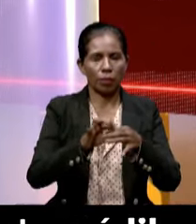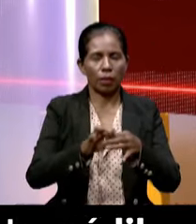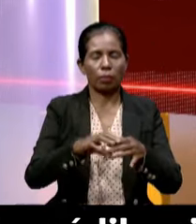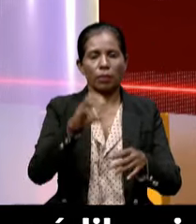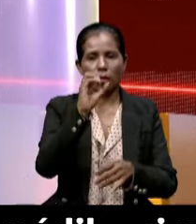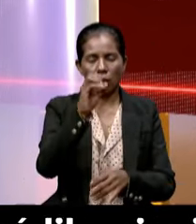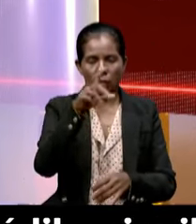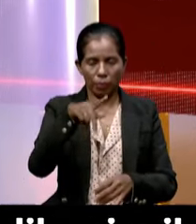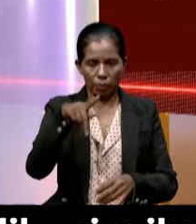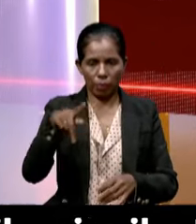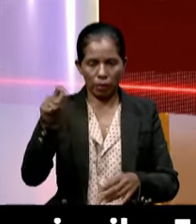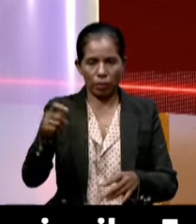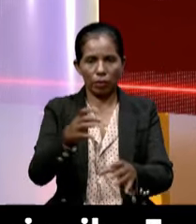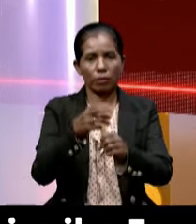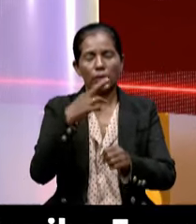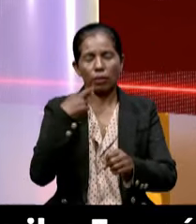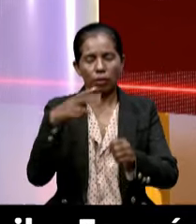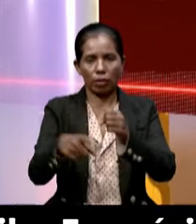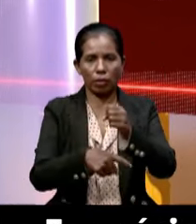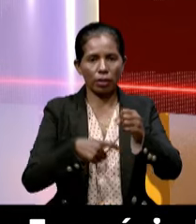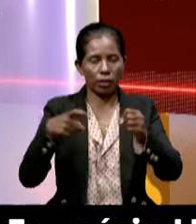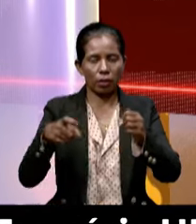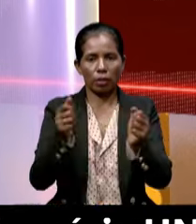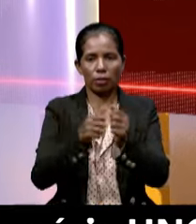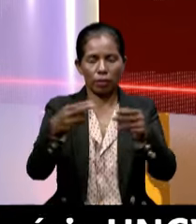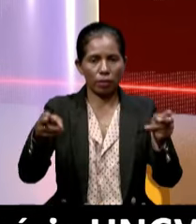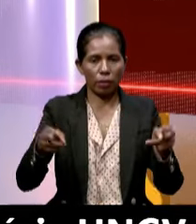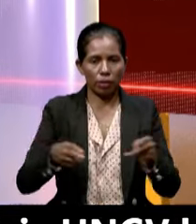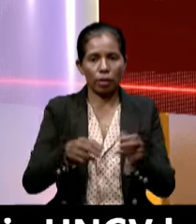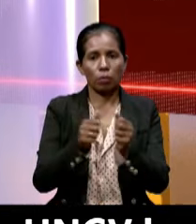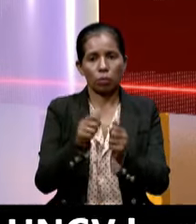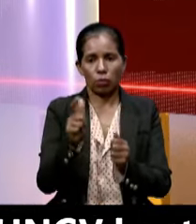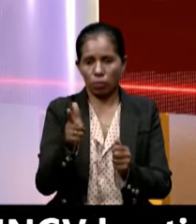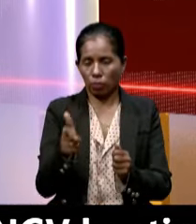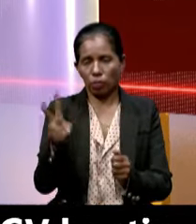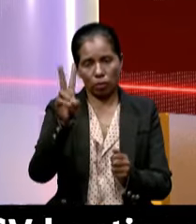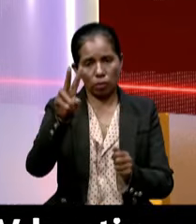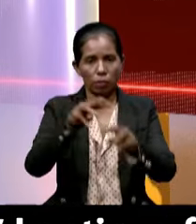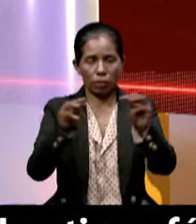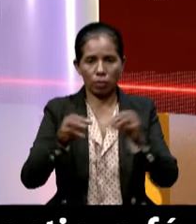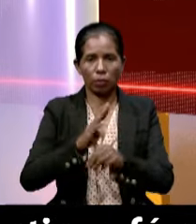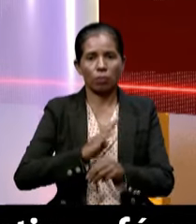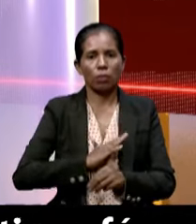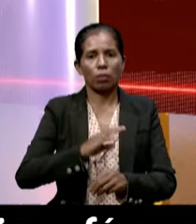Brigada Konsentrada Coletar Recuperativa Hektare Suranulu Resin Rua Iha Munisipiu Baucau.